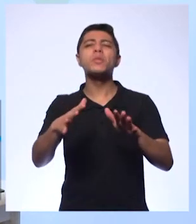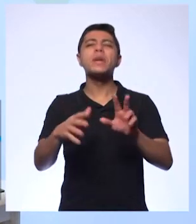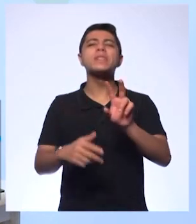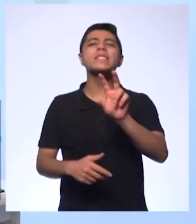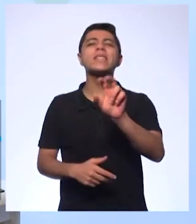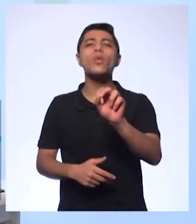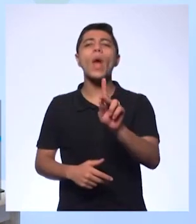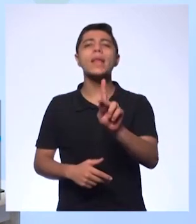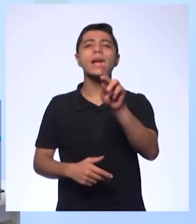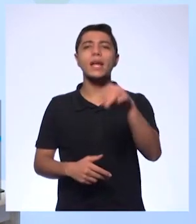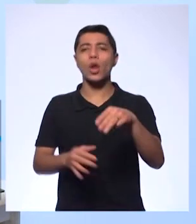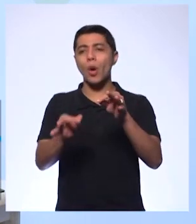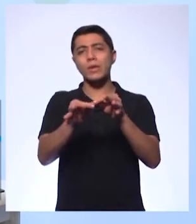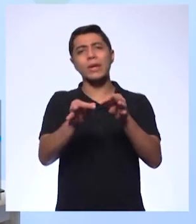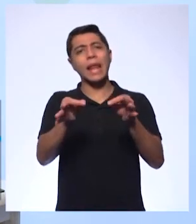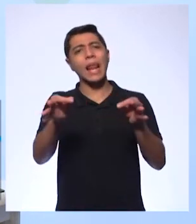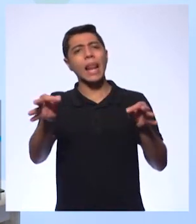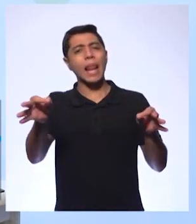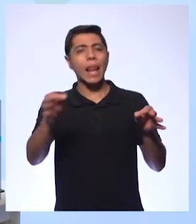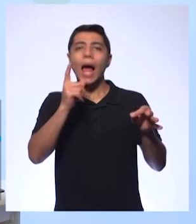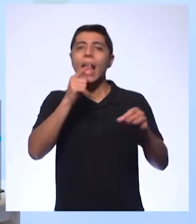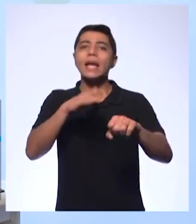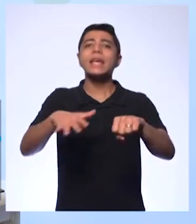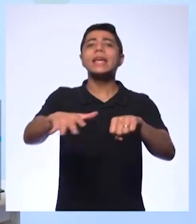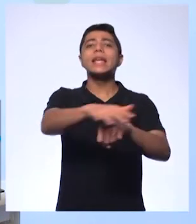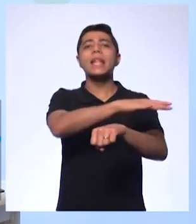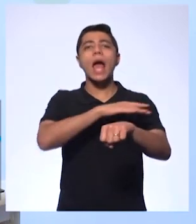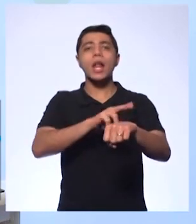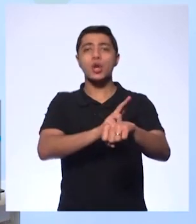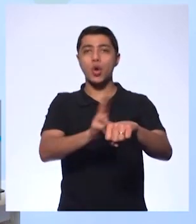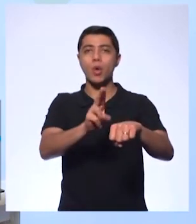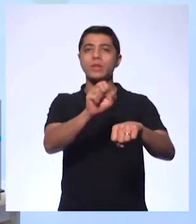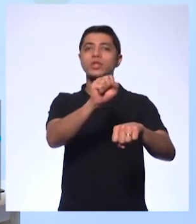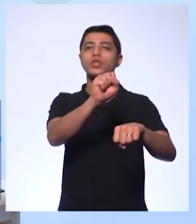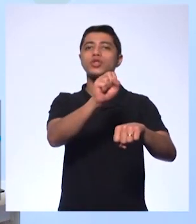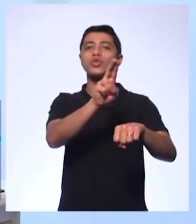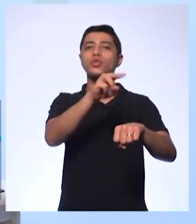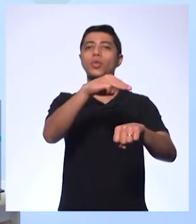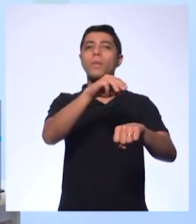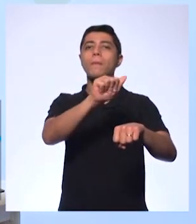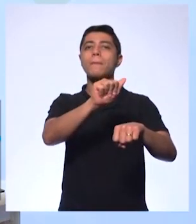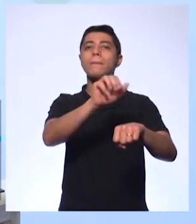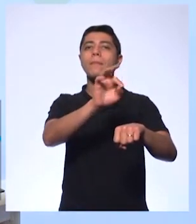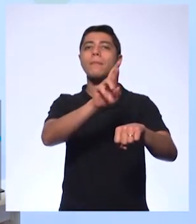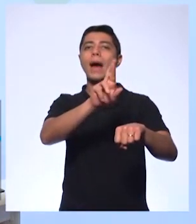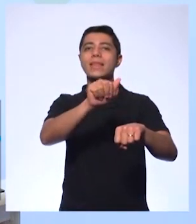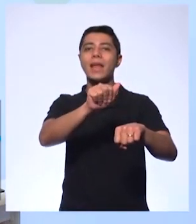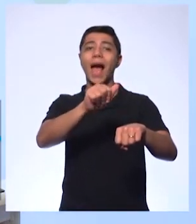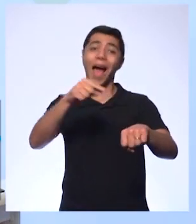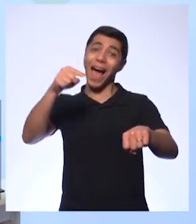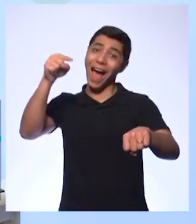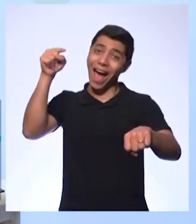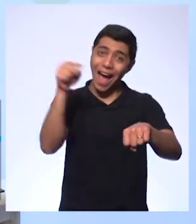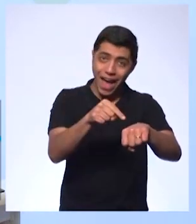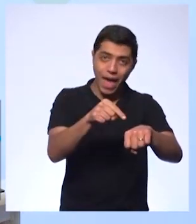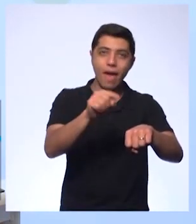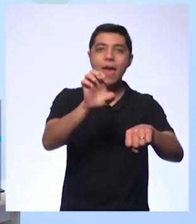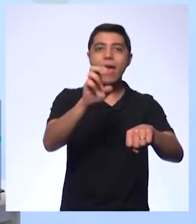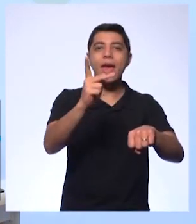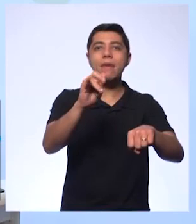de distância da ilha de Sumatra, né, o que deu, né, o seu epicentro bem nessa ilha. Então, ocasionou,